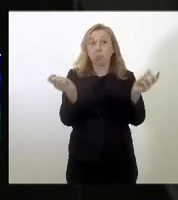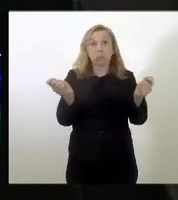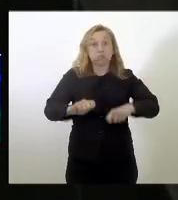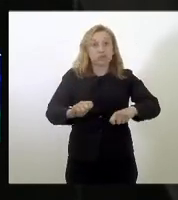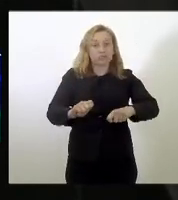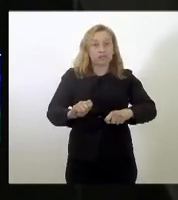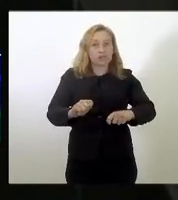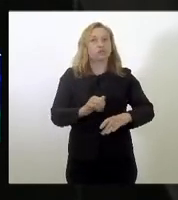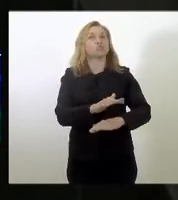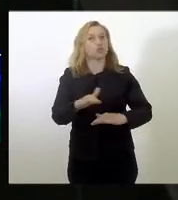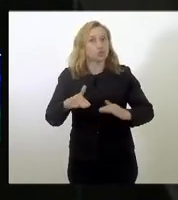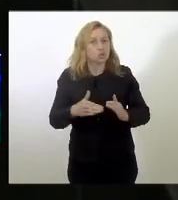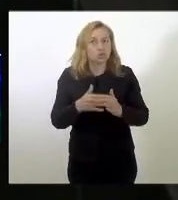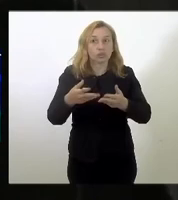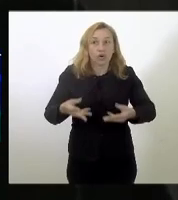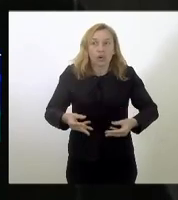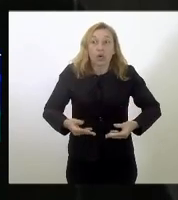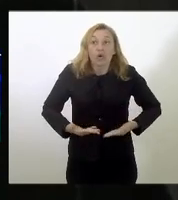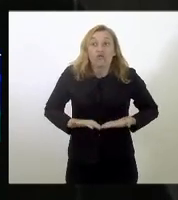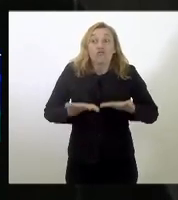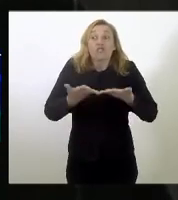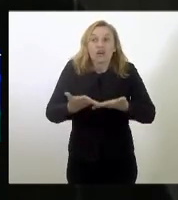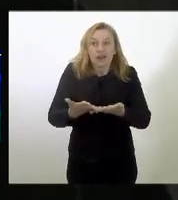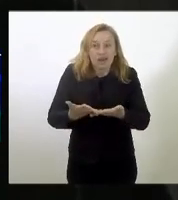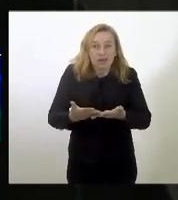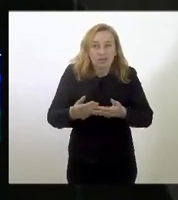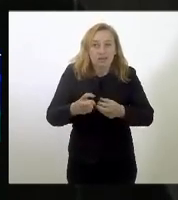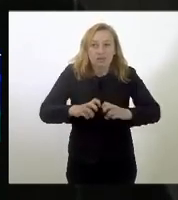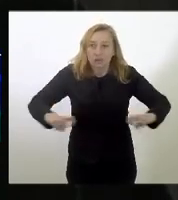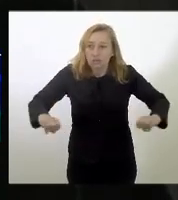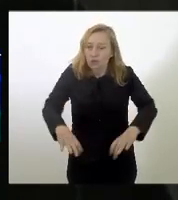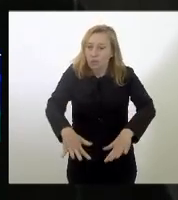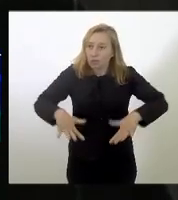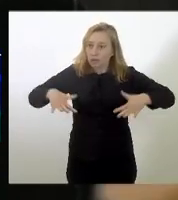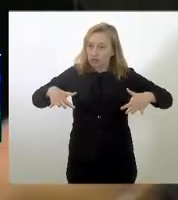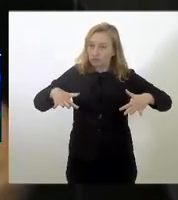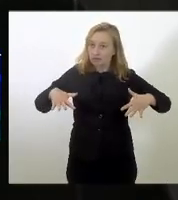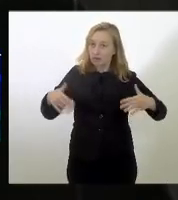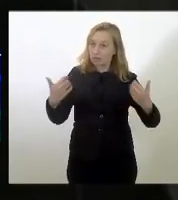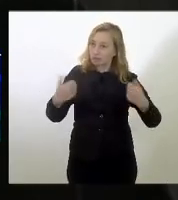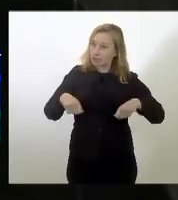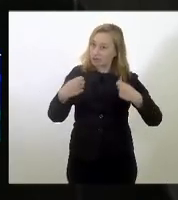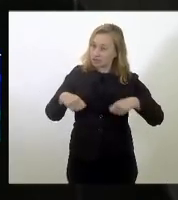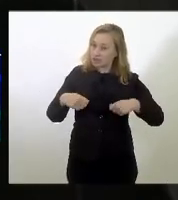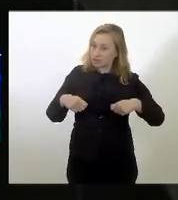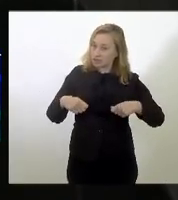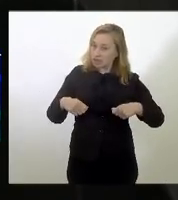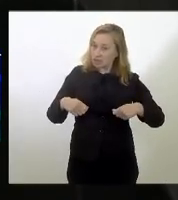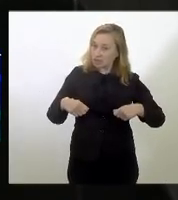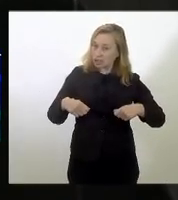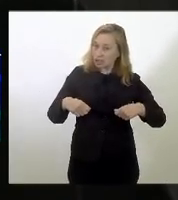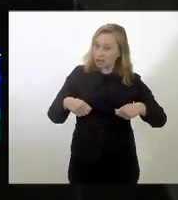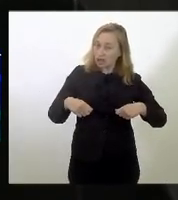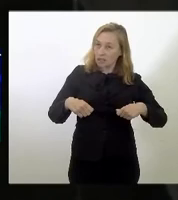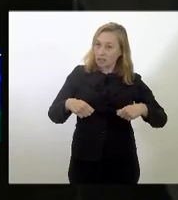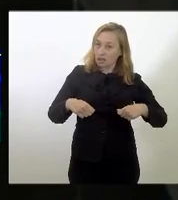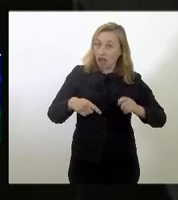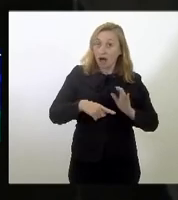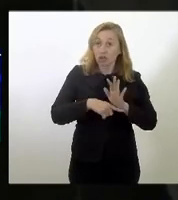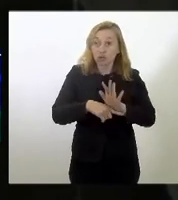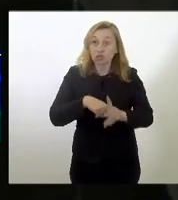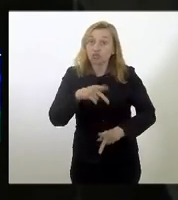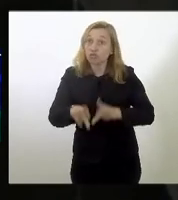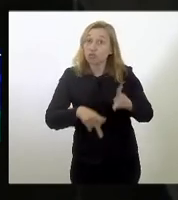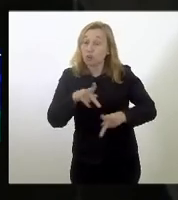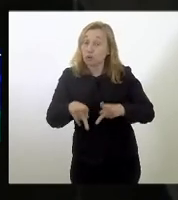possibilidade que nos oferece esse plenário tem que garantir maior forma de participação da nossa população, tem